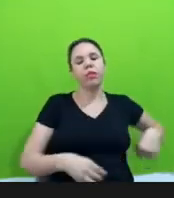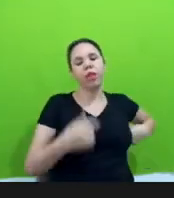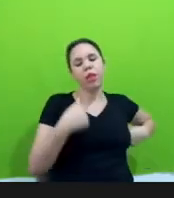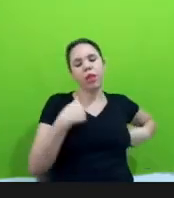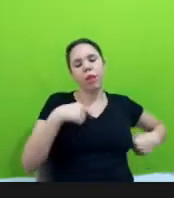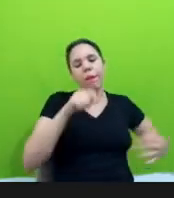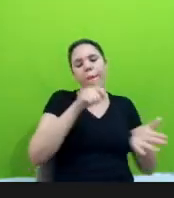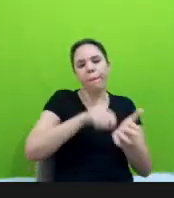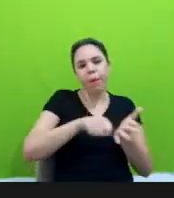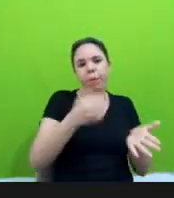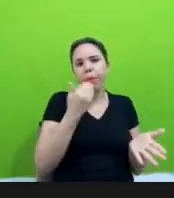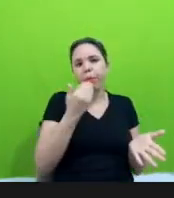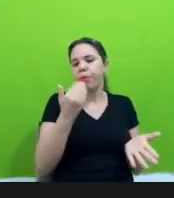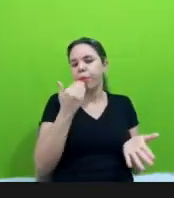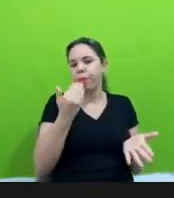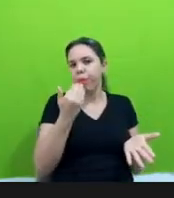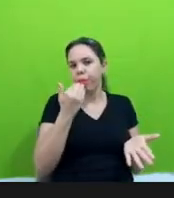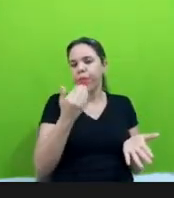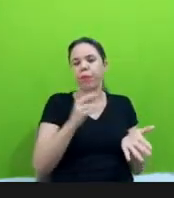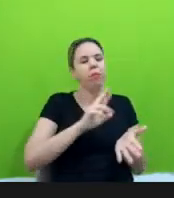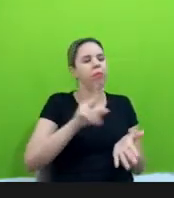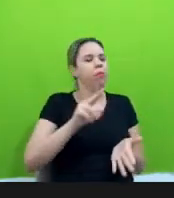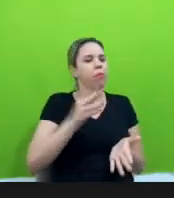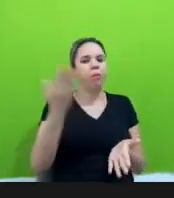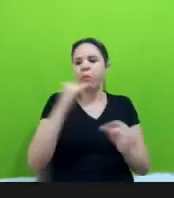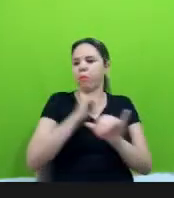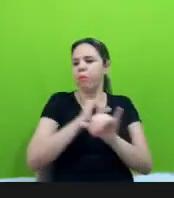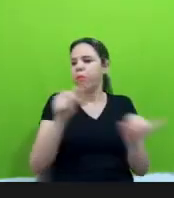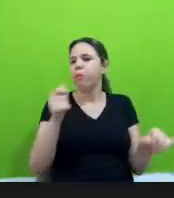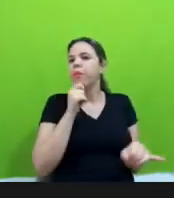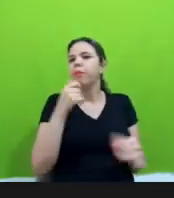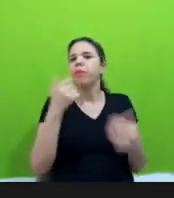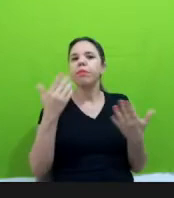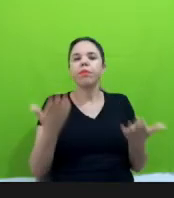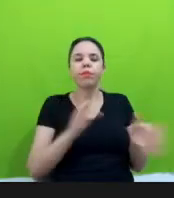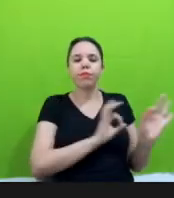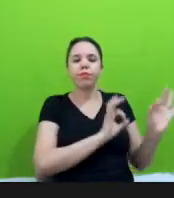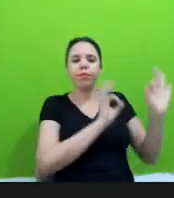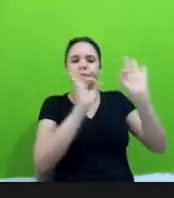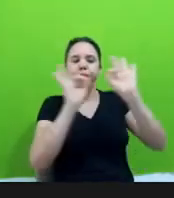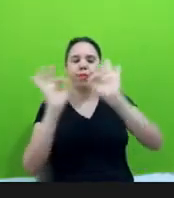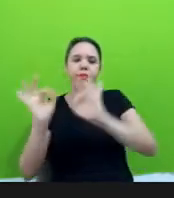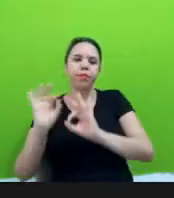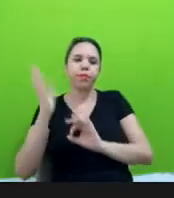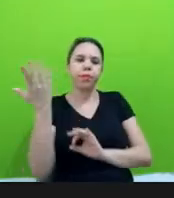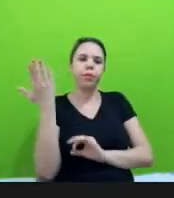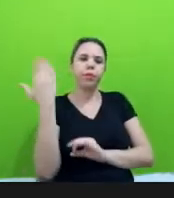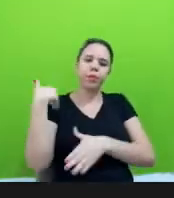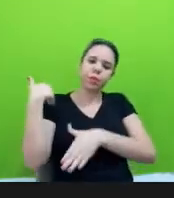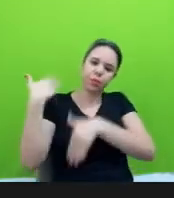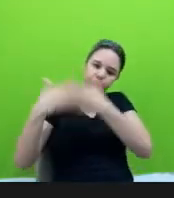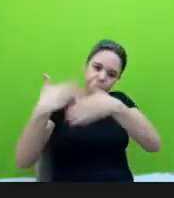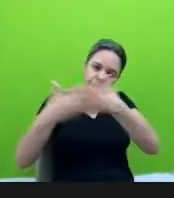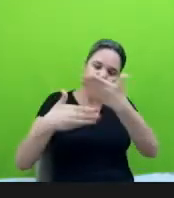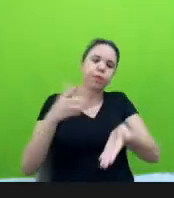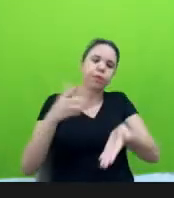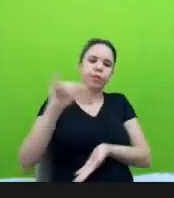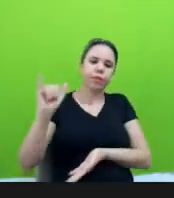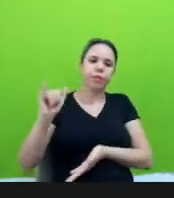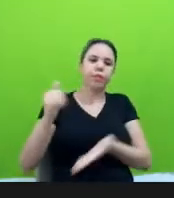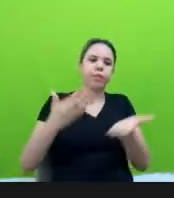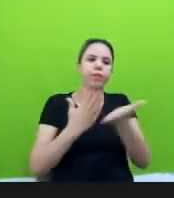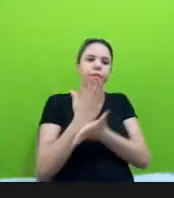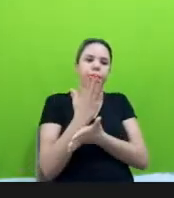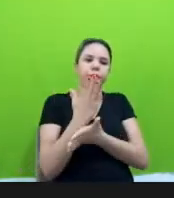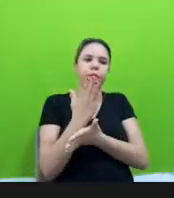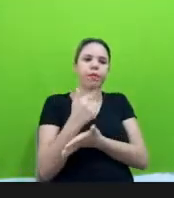de alguns indicadores que não eram divulgados, e acompanhei bem como isso foi aos poucos, à medida que a LAI entrou em vigor, e eu